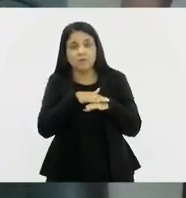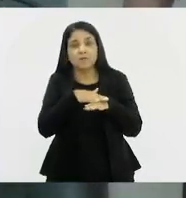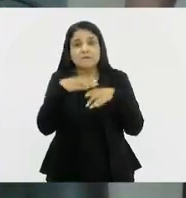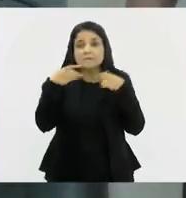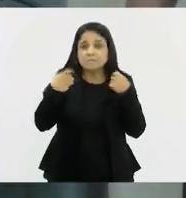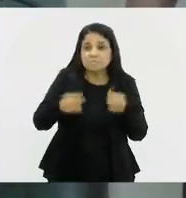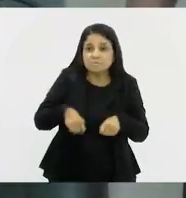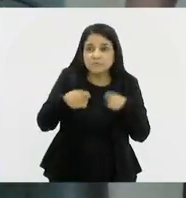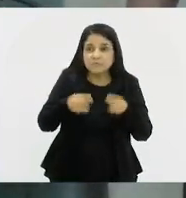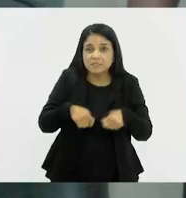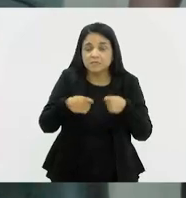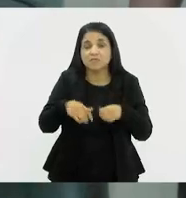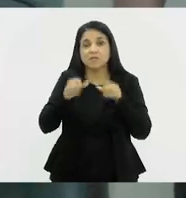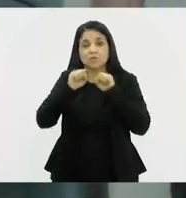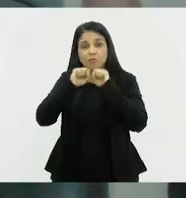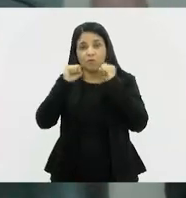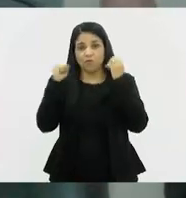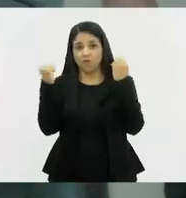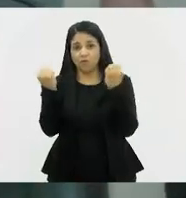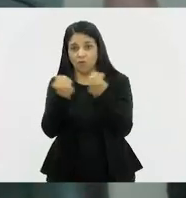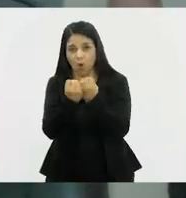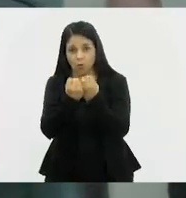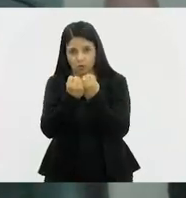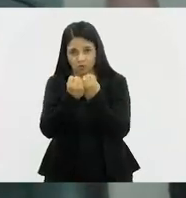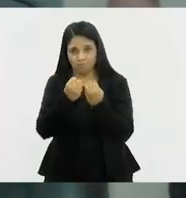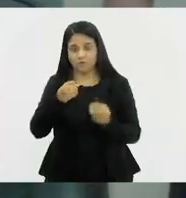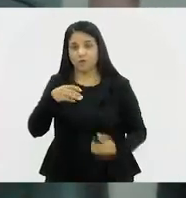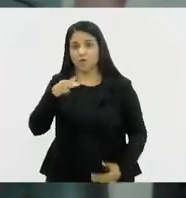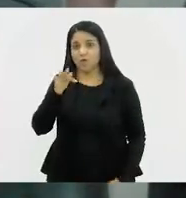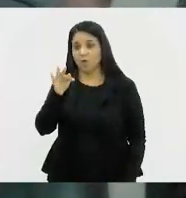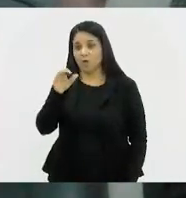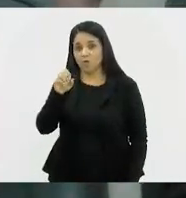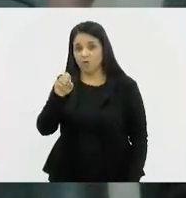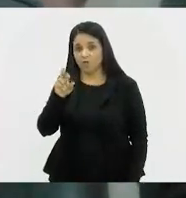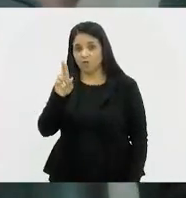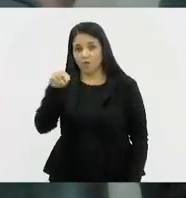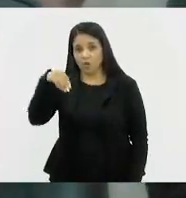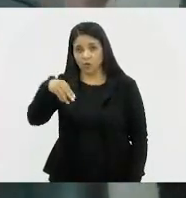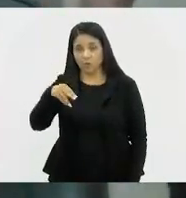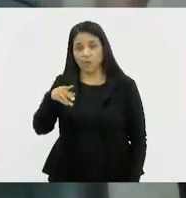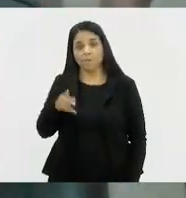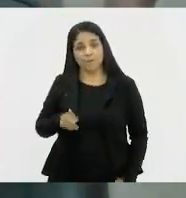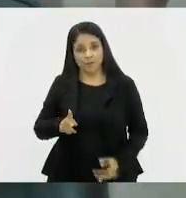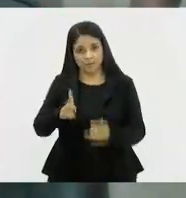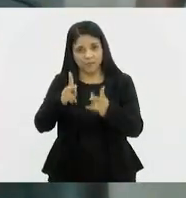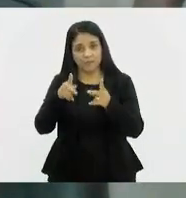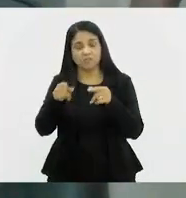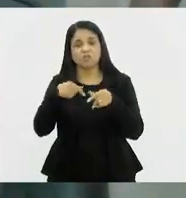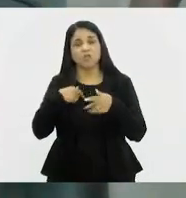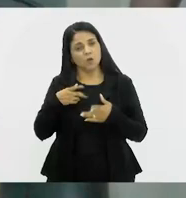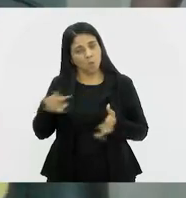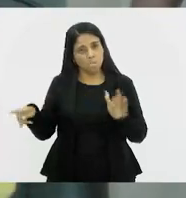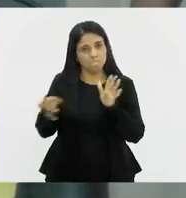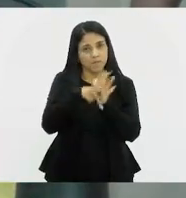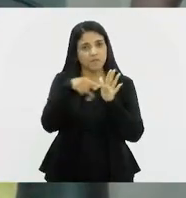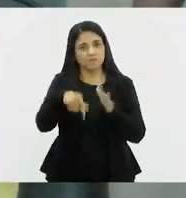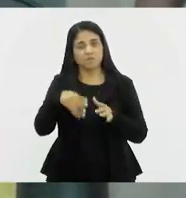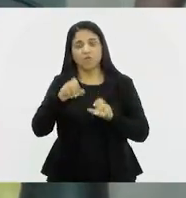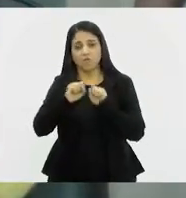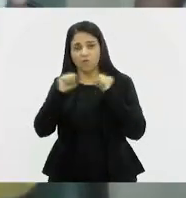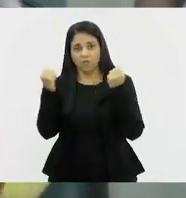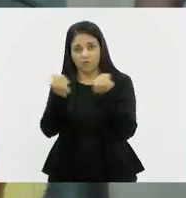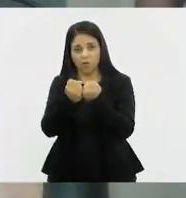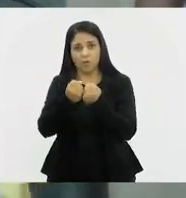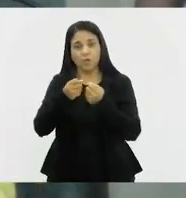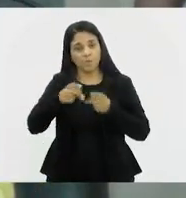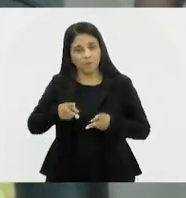formação de um fórum permanente. Eu pertenço ao Fórum Nacional e Estadual da Pessoa Idosa, que hoje em dia